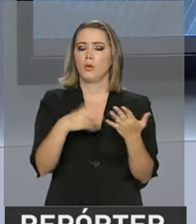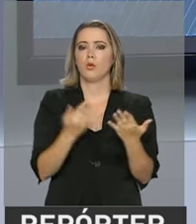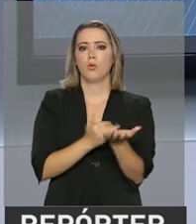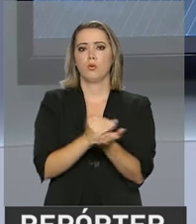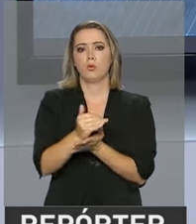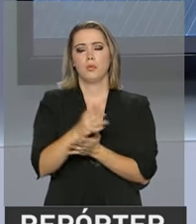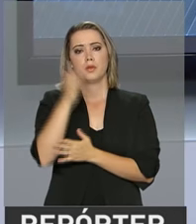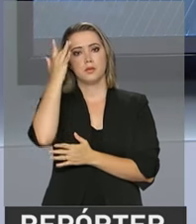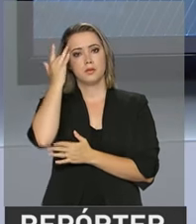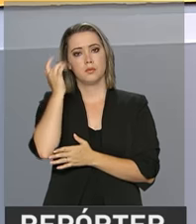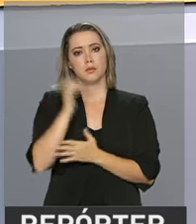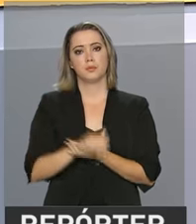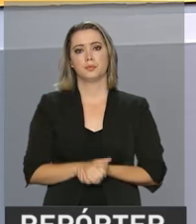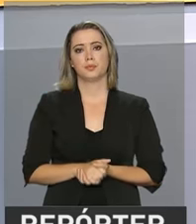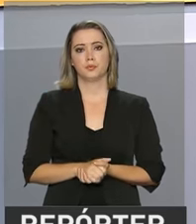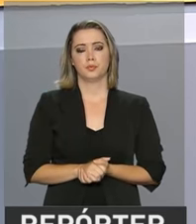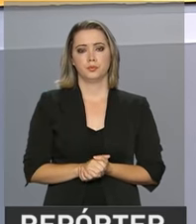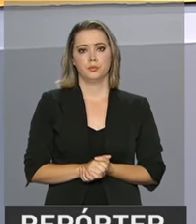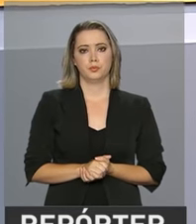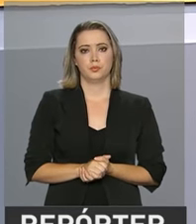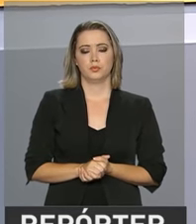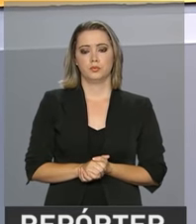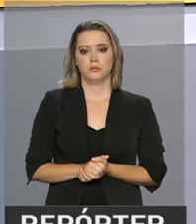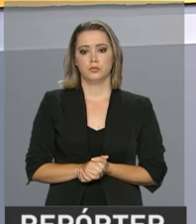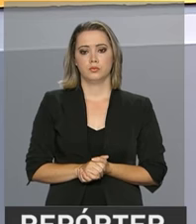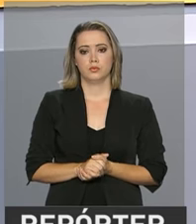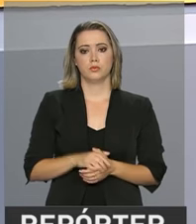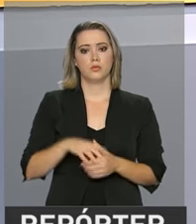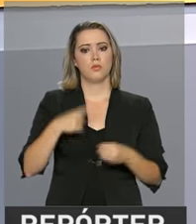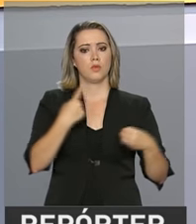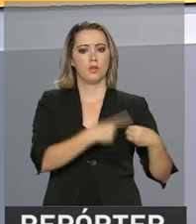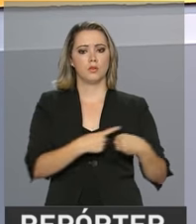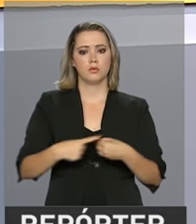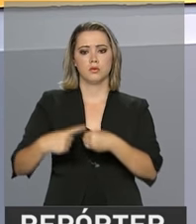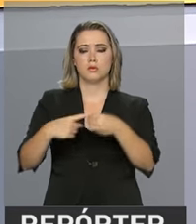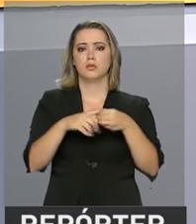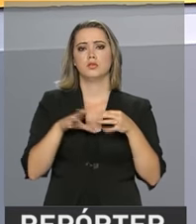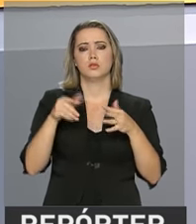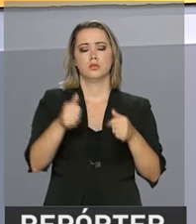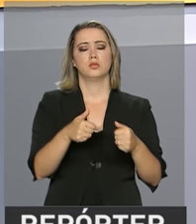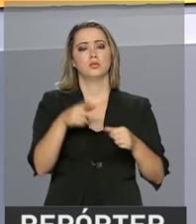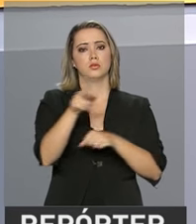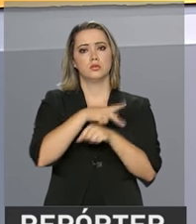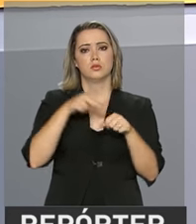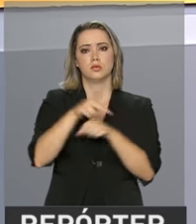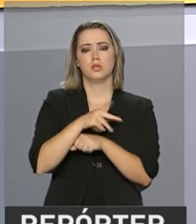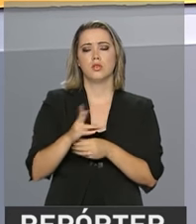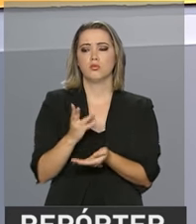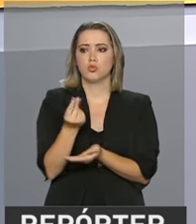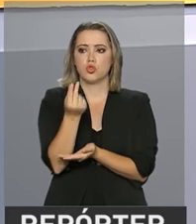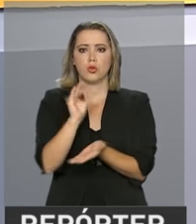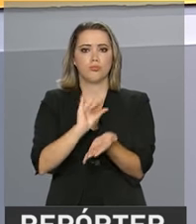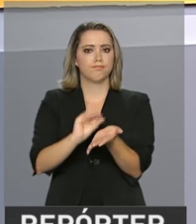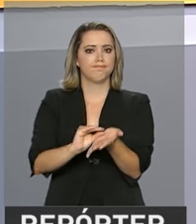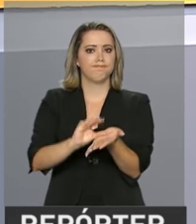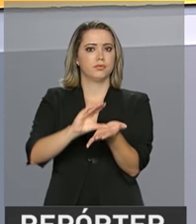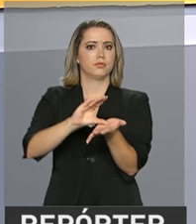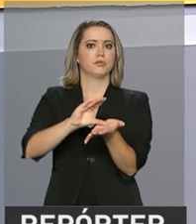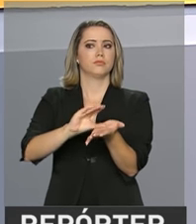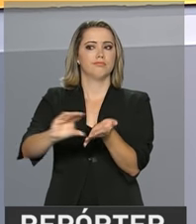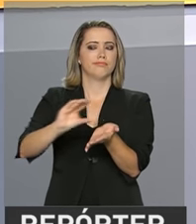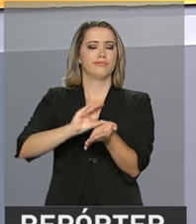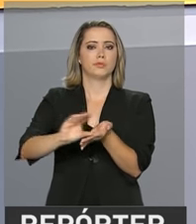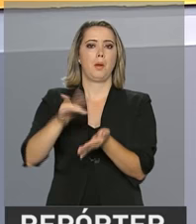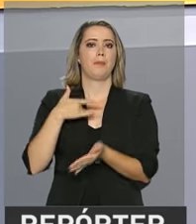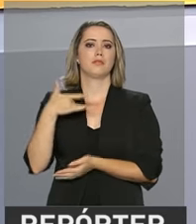começar amanhã municípios de todo o país terão mais recursos para desenvolver ações de saúde nas instituições